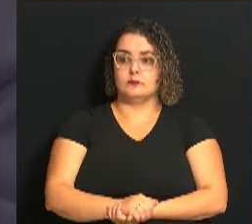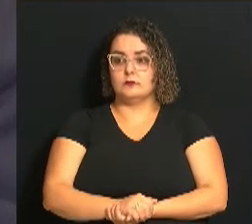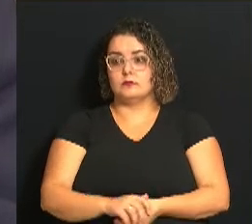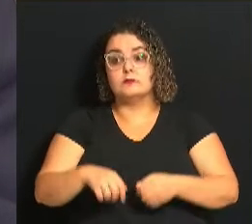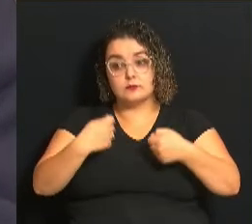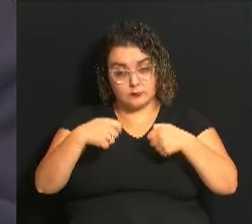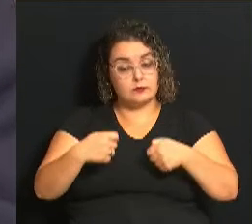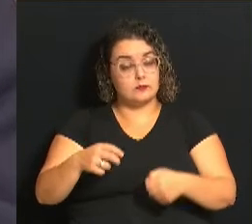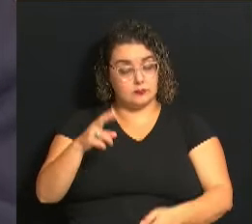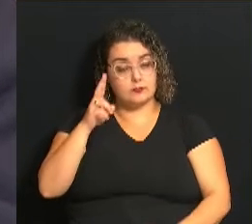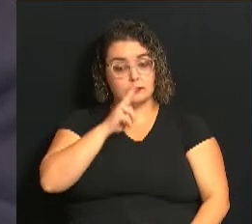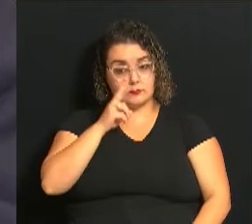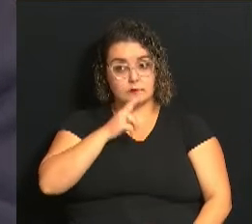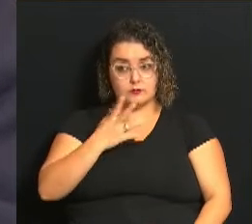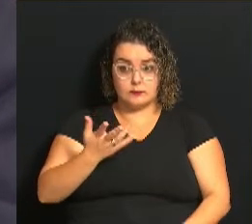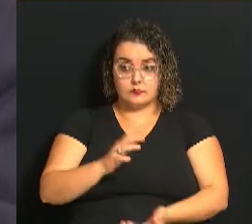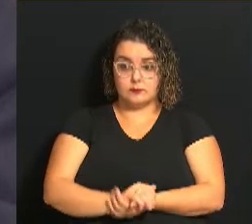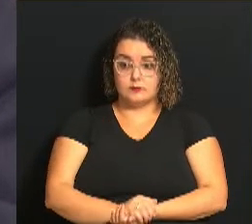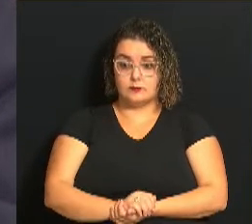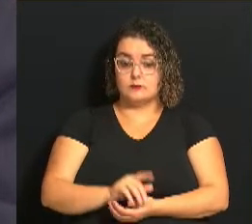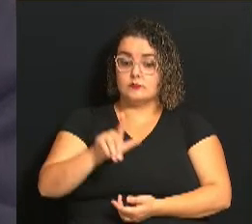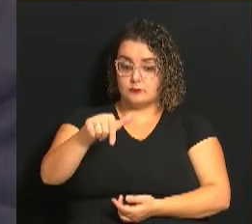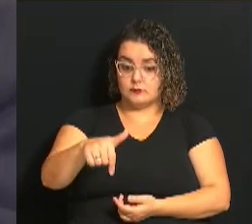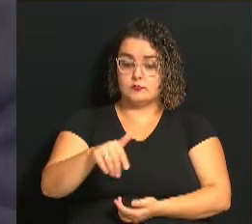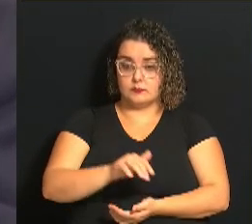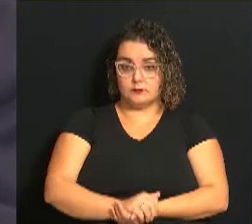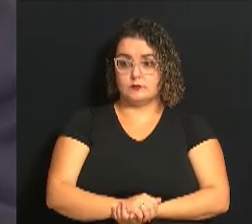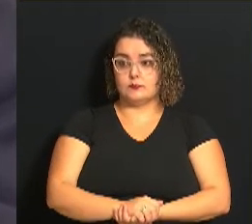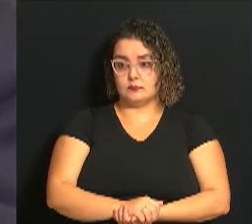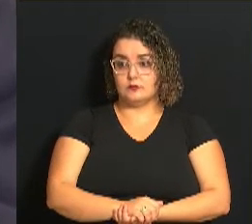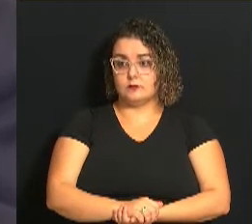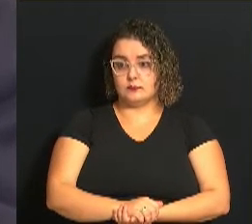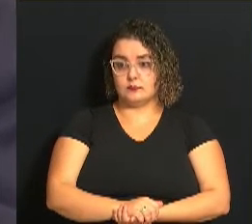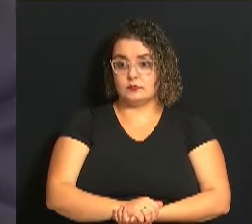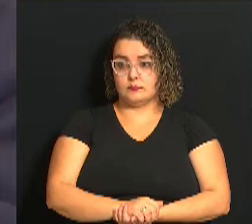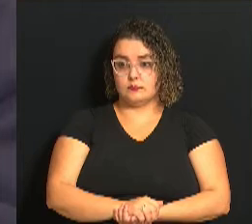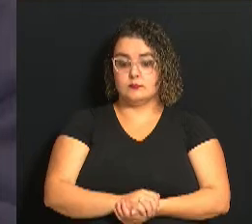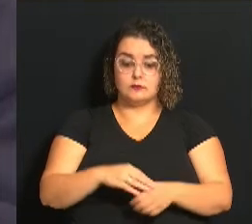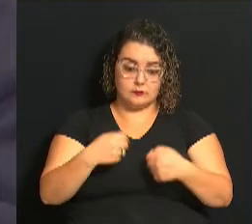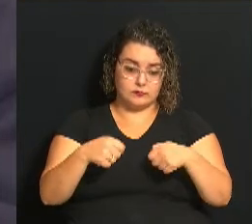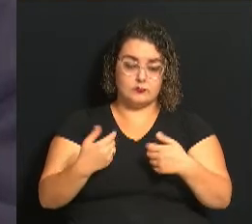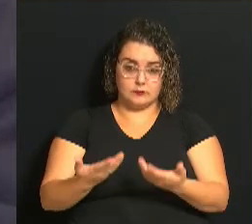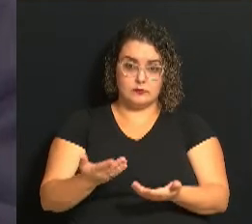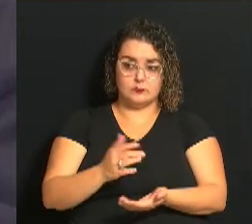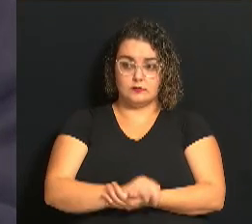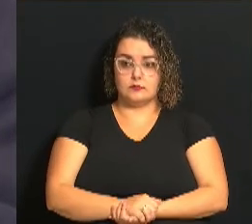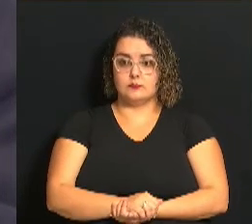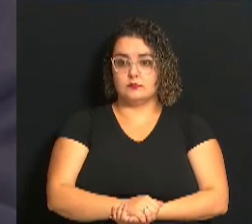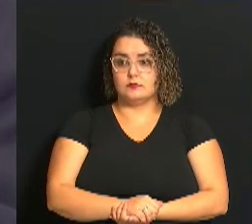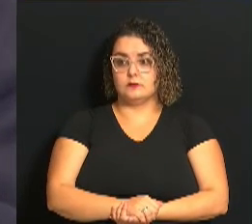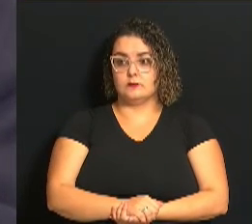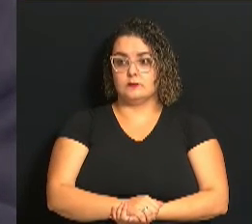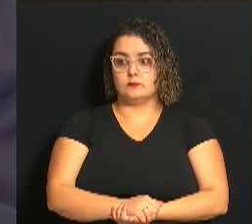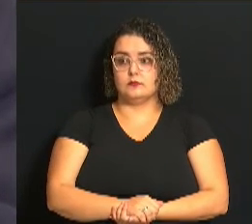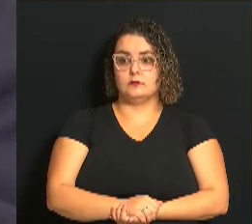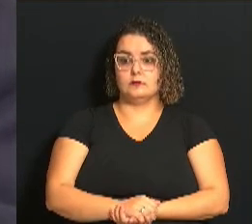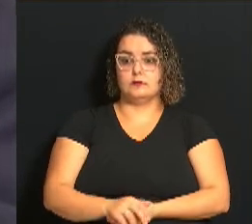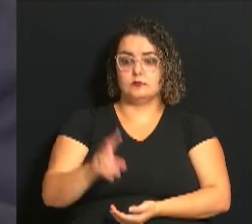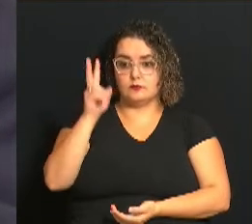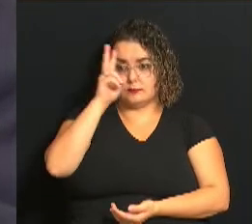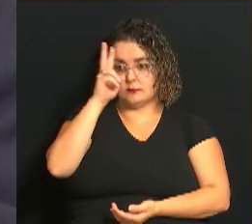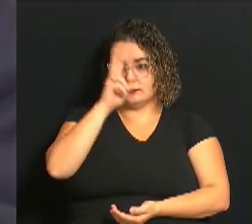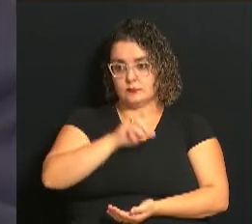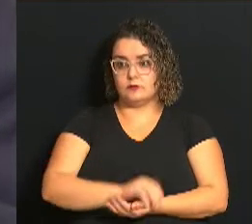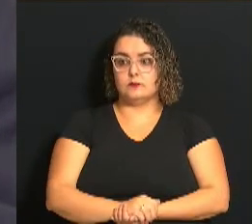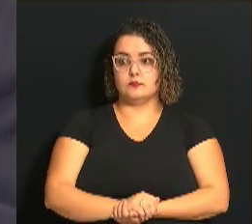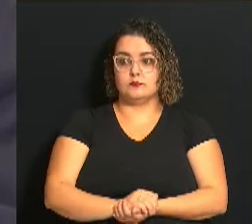imediato e também, posteriormente, da necessidade posterior que a gente já vai ter. Lembrando que o concurso que nós temos